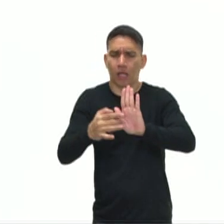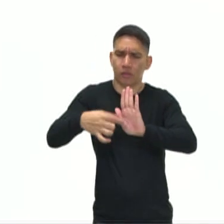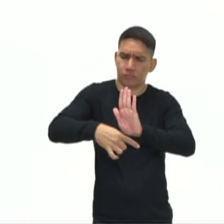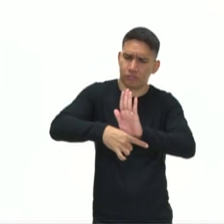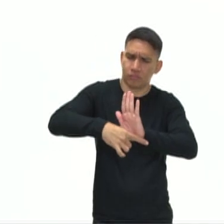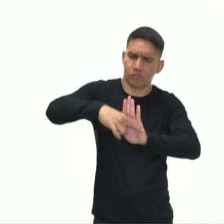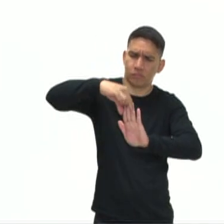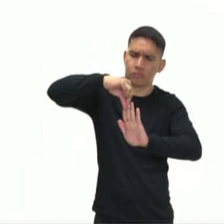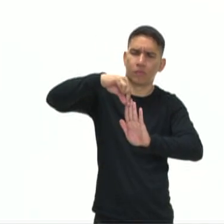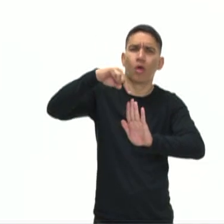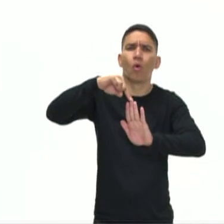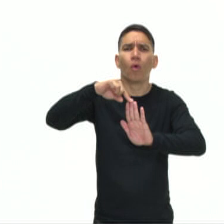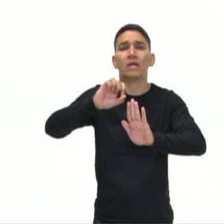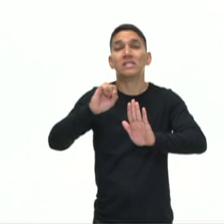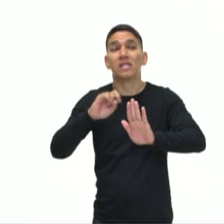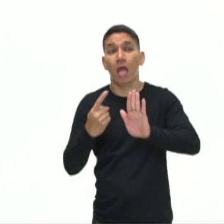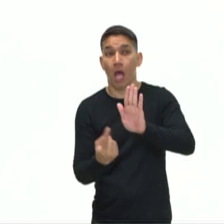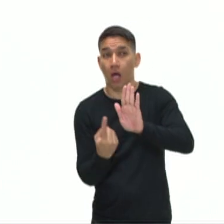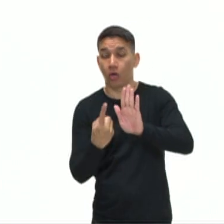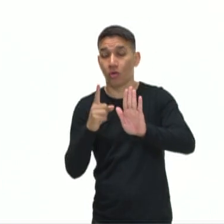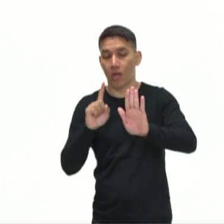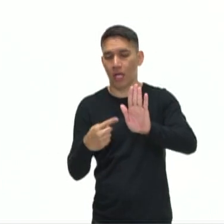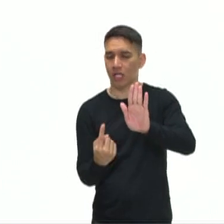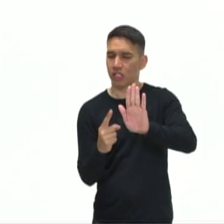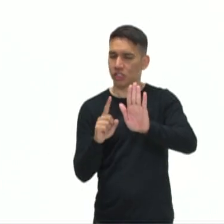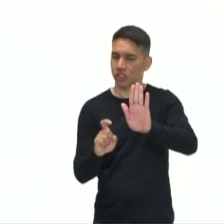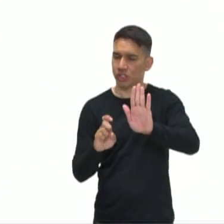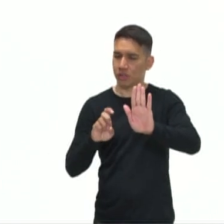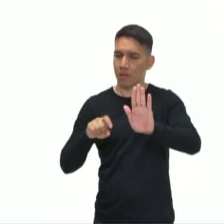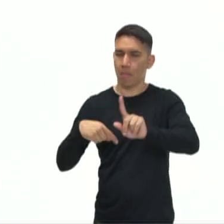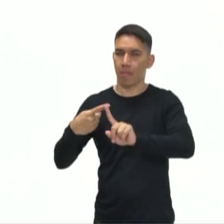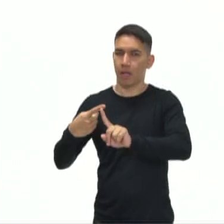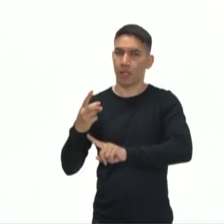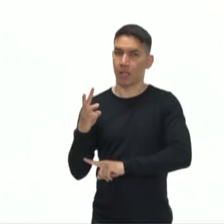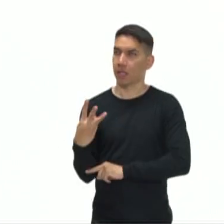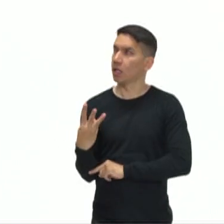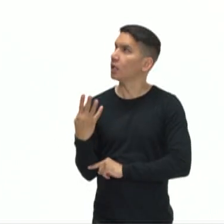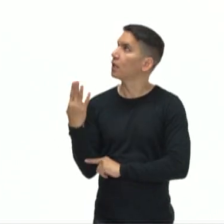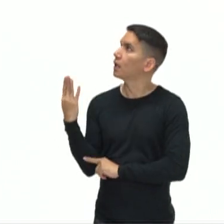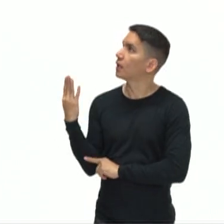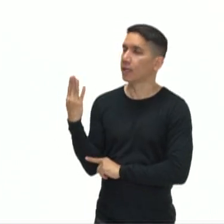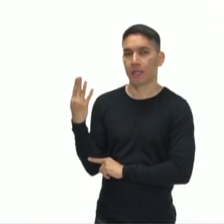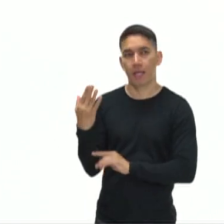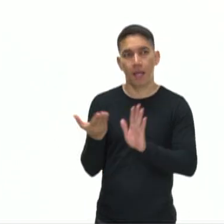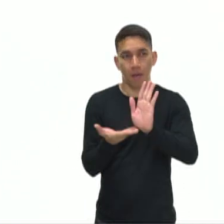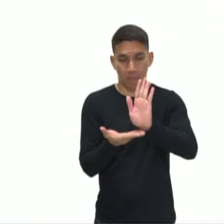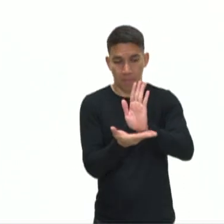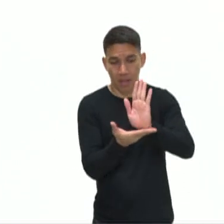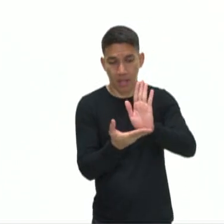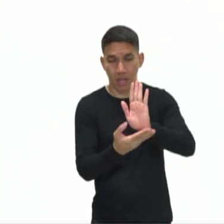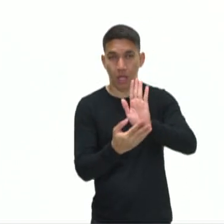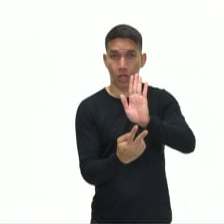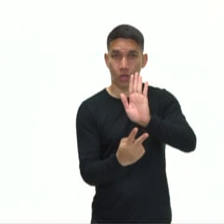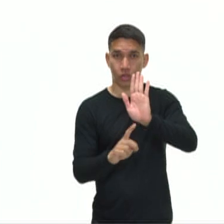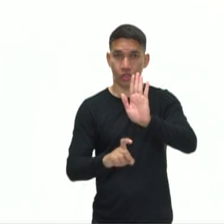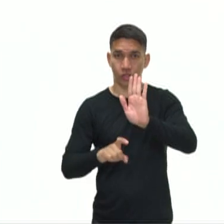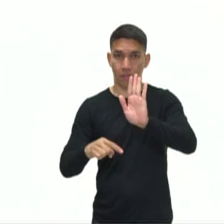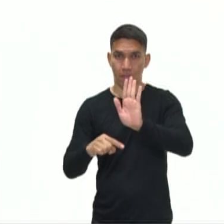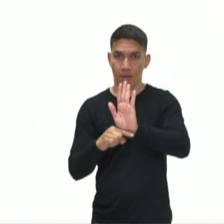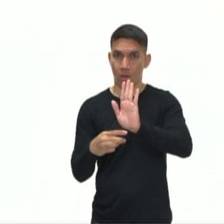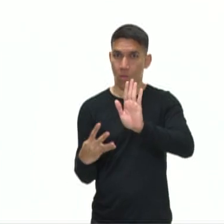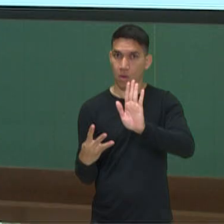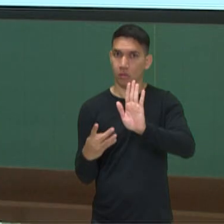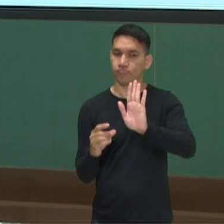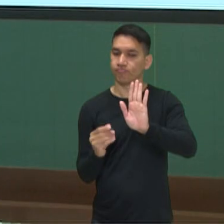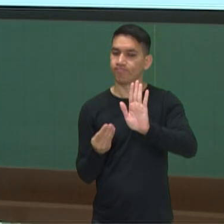desse triângulo fosse dada por x mais 3 e a sua base por 2x menos 4. Agora nós